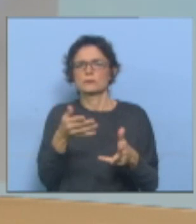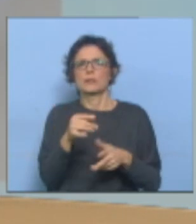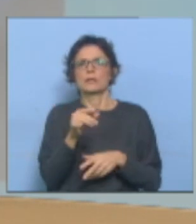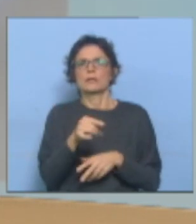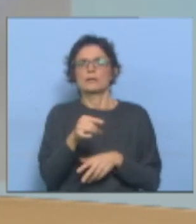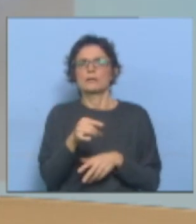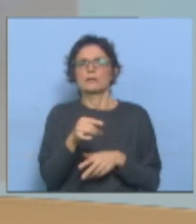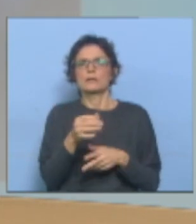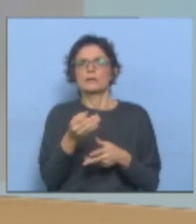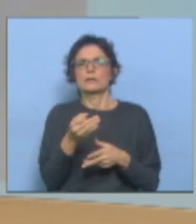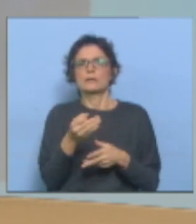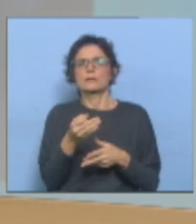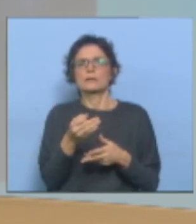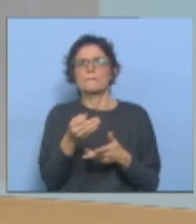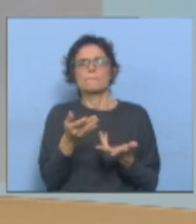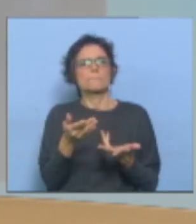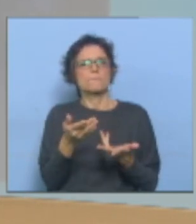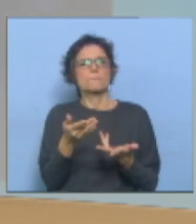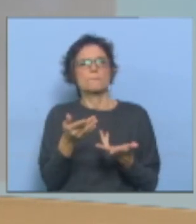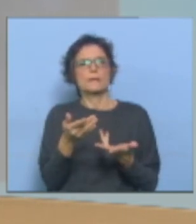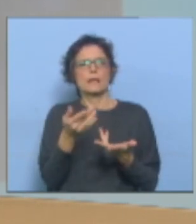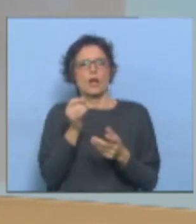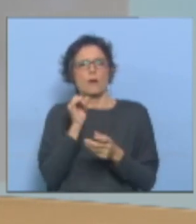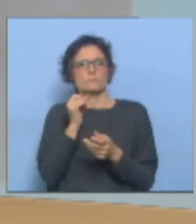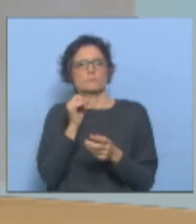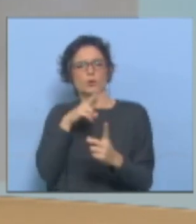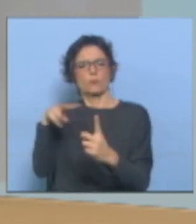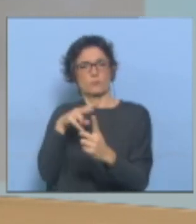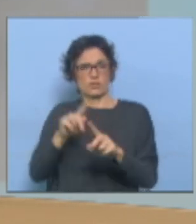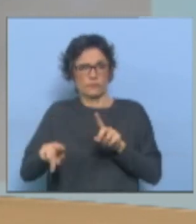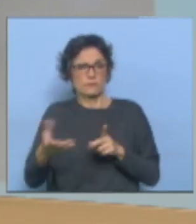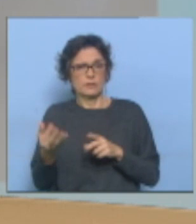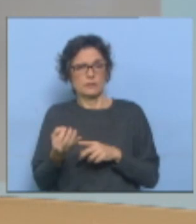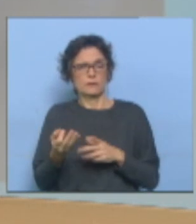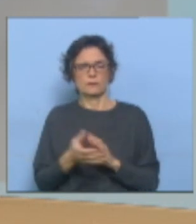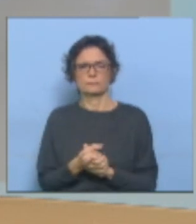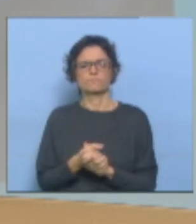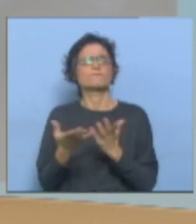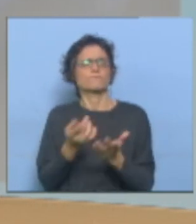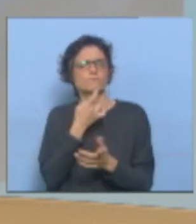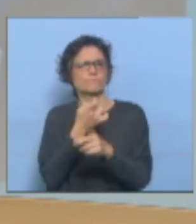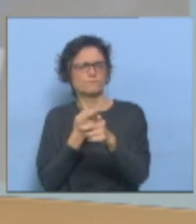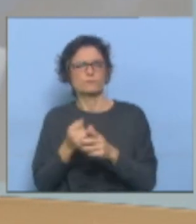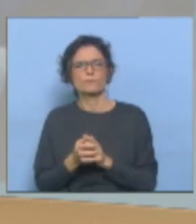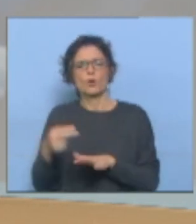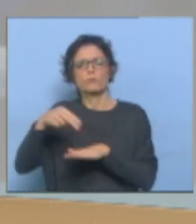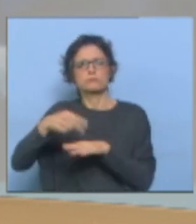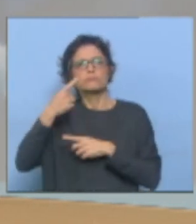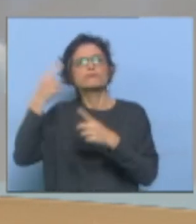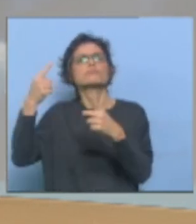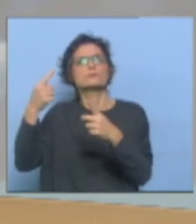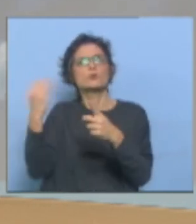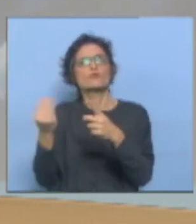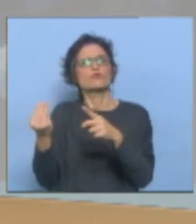colocar o problema com outro ângulo de vista. Falemos agora do posicionamento público que assumiram também jovens, aí